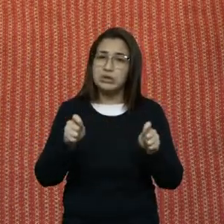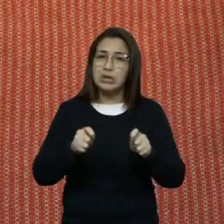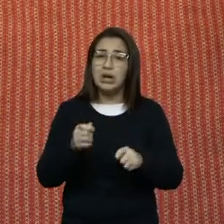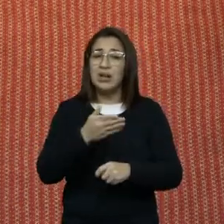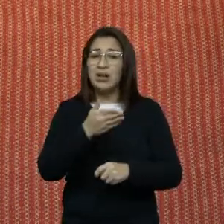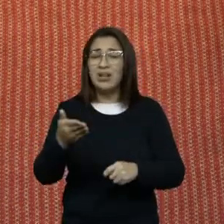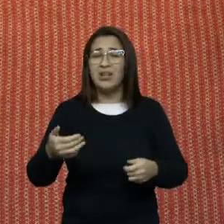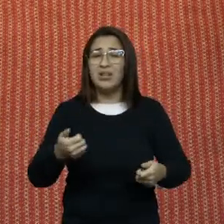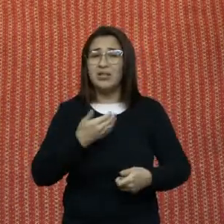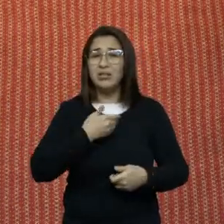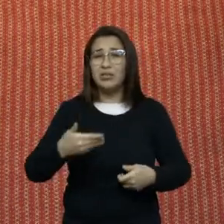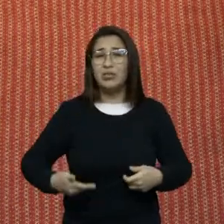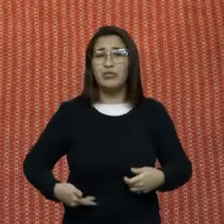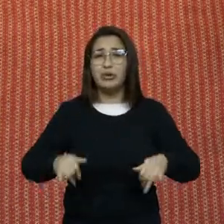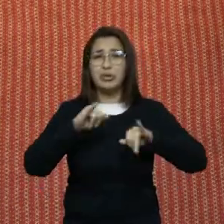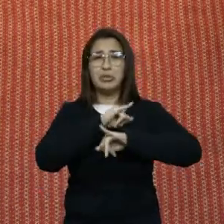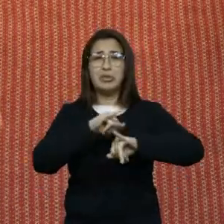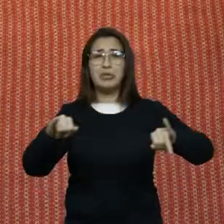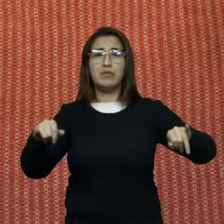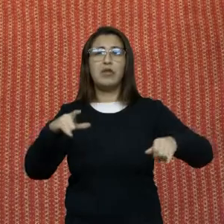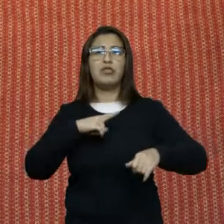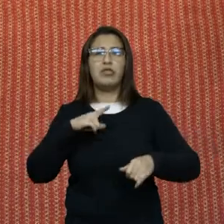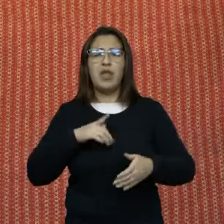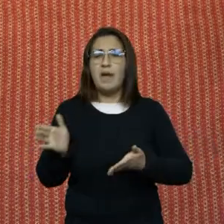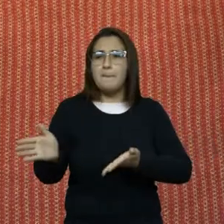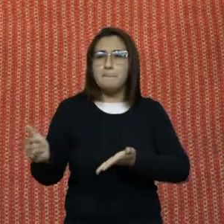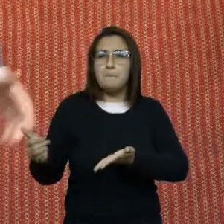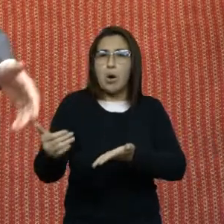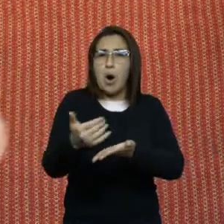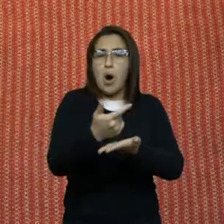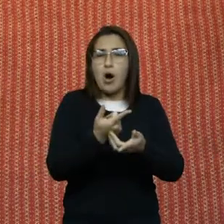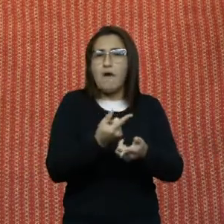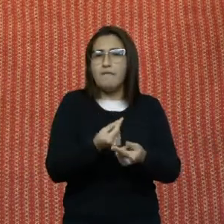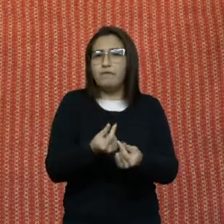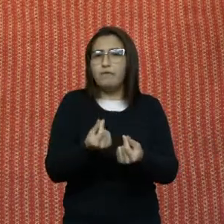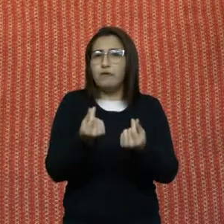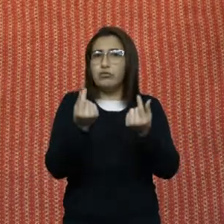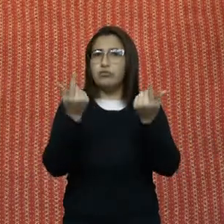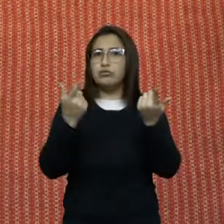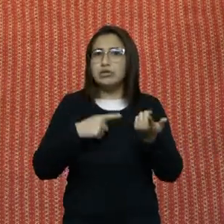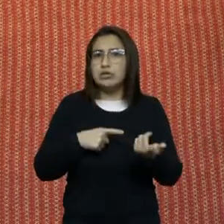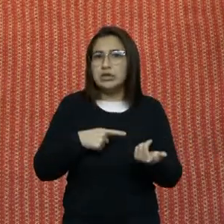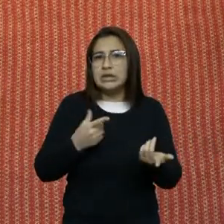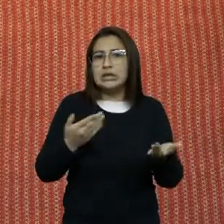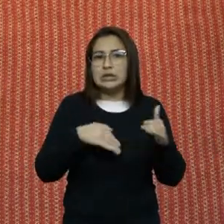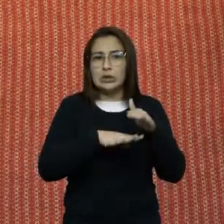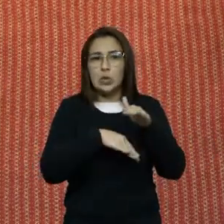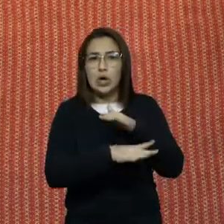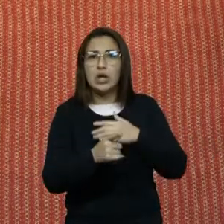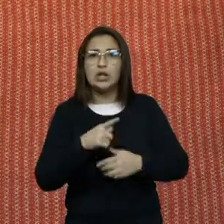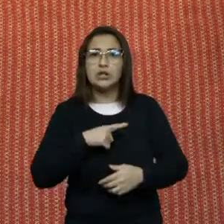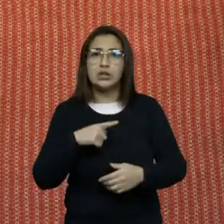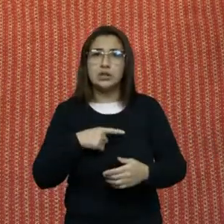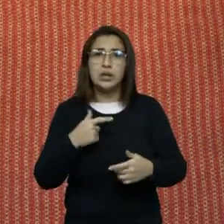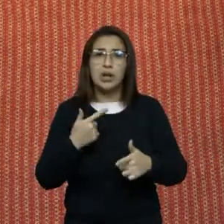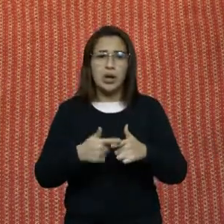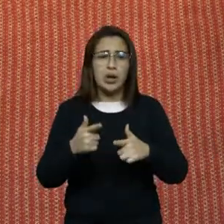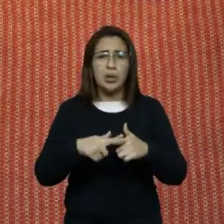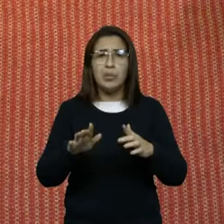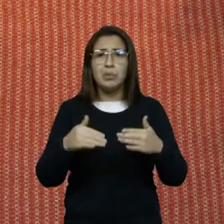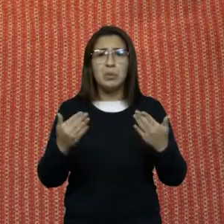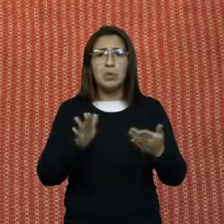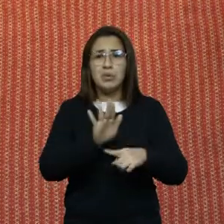vive alardeando que está com um recorde de arrecadação meu Deus mas tá com recorde de arrecadação com problema Diego